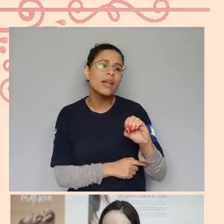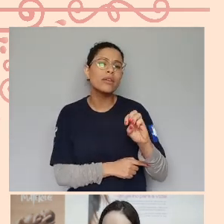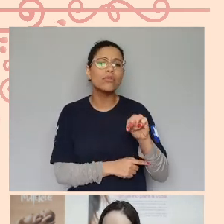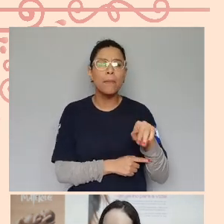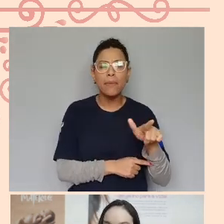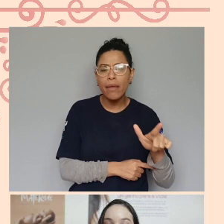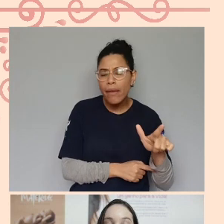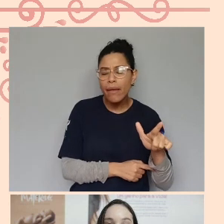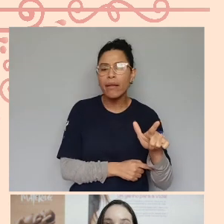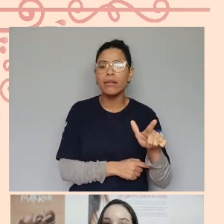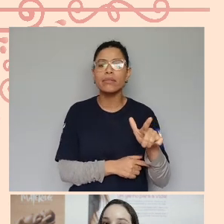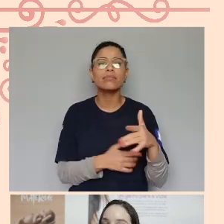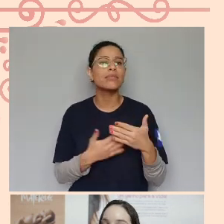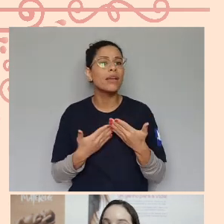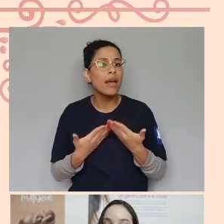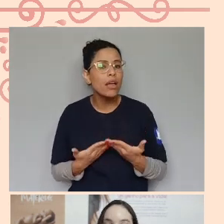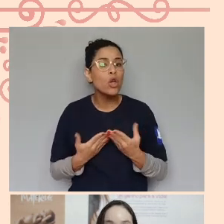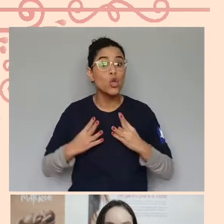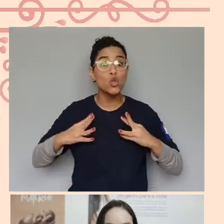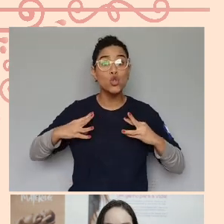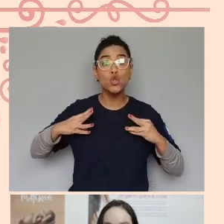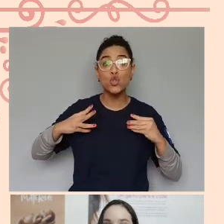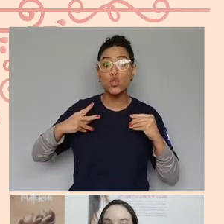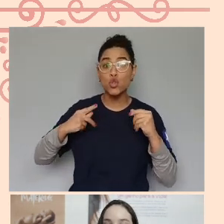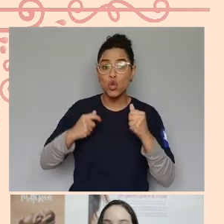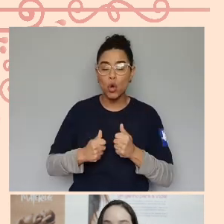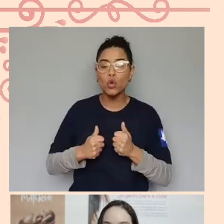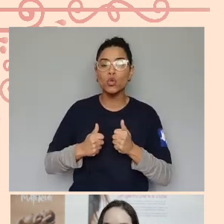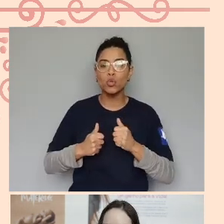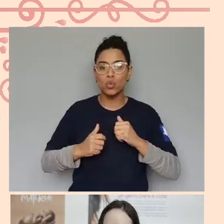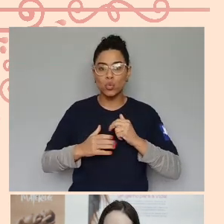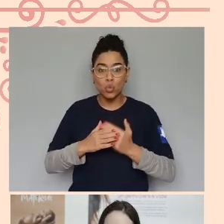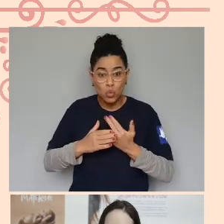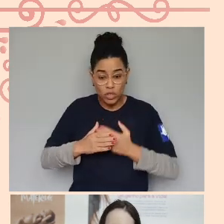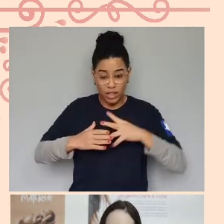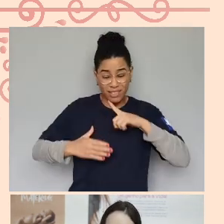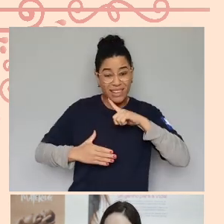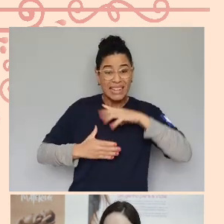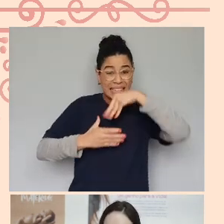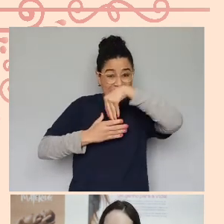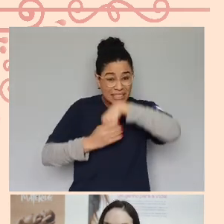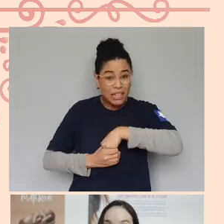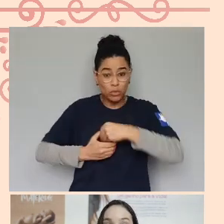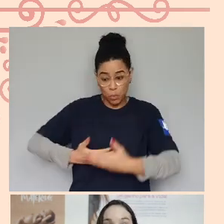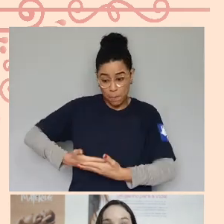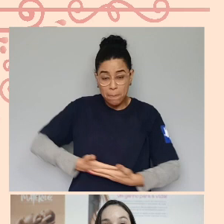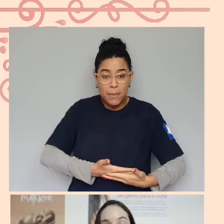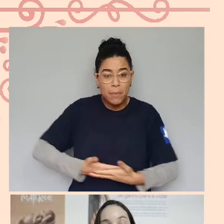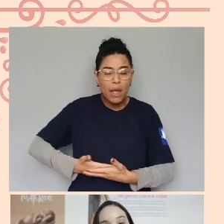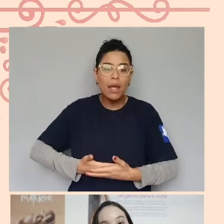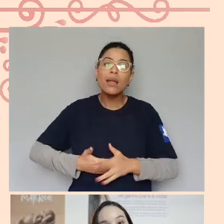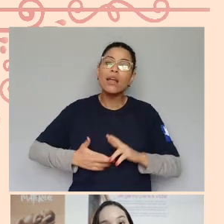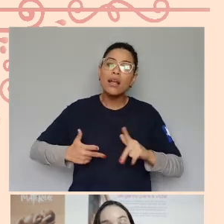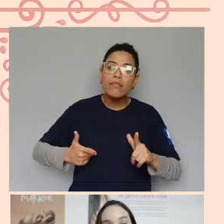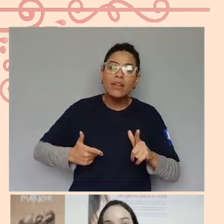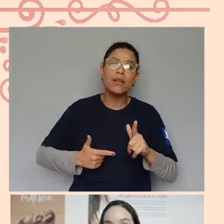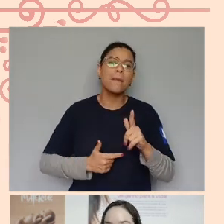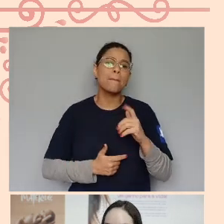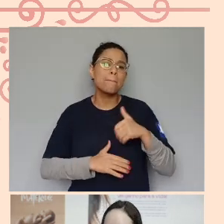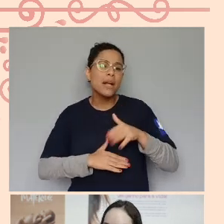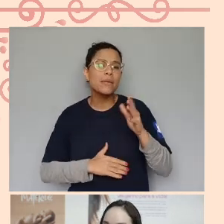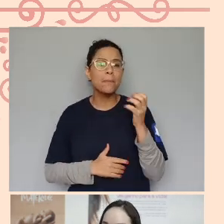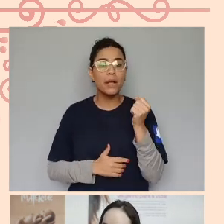primeiro semestre. Todos os nutrientes eles são proporcional à maturidade do sistema digestivo do bebê. E a gente tem uma diferença entre o